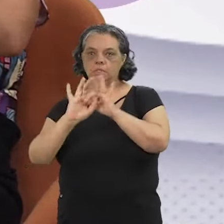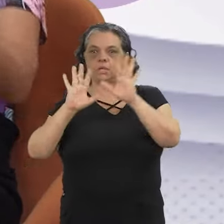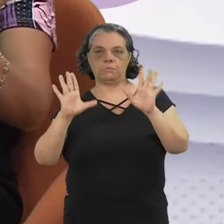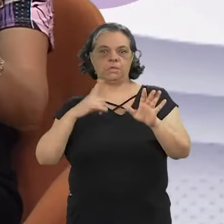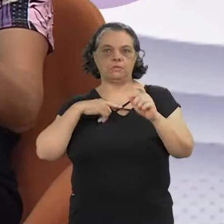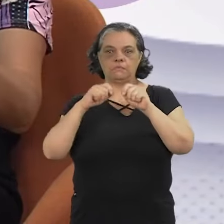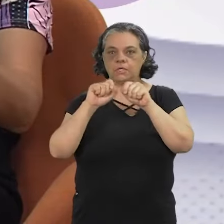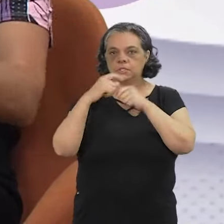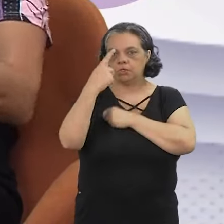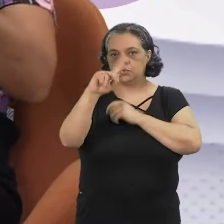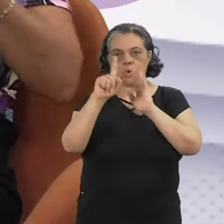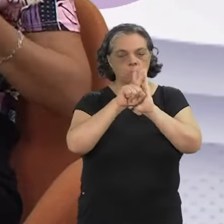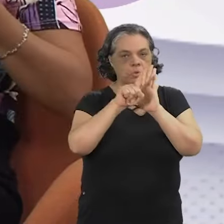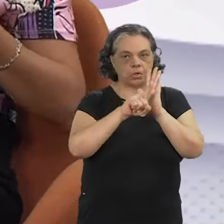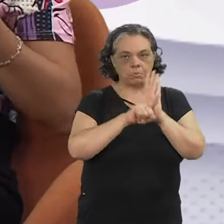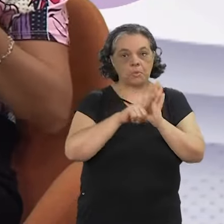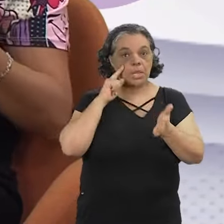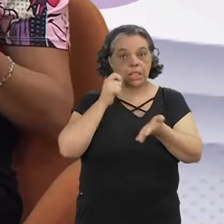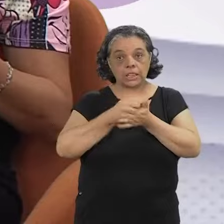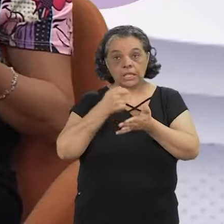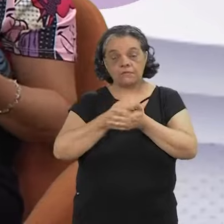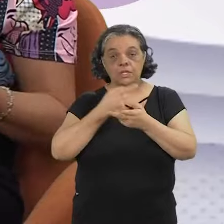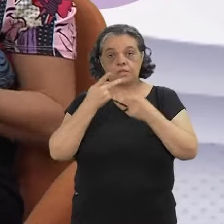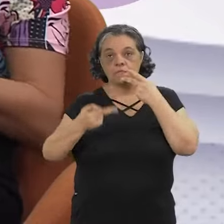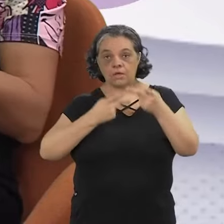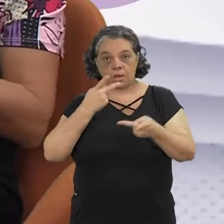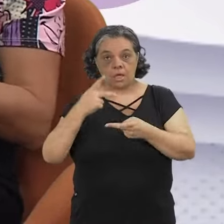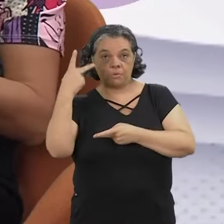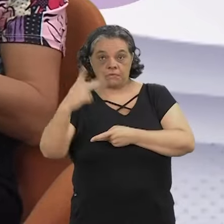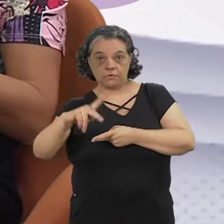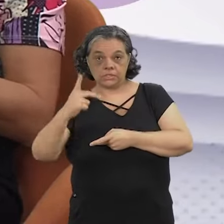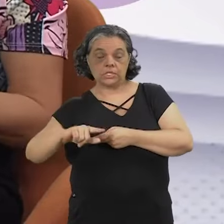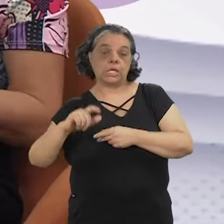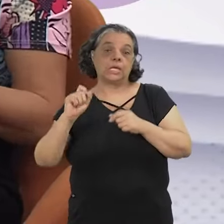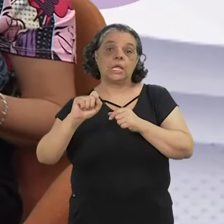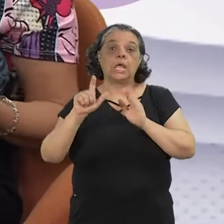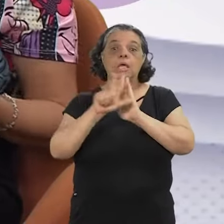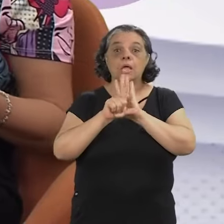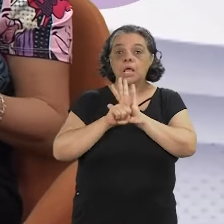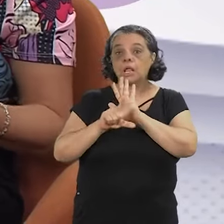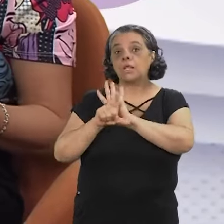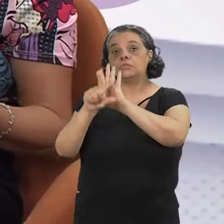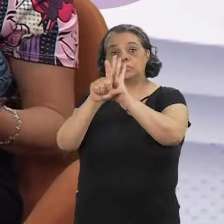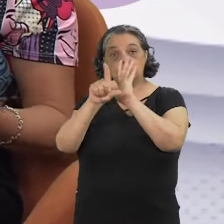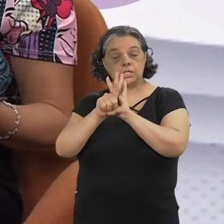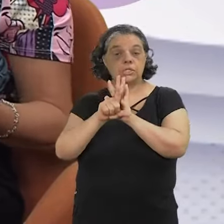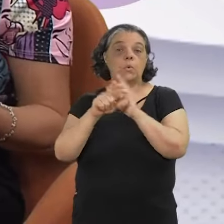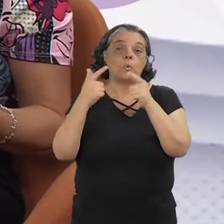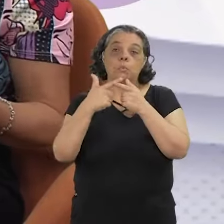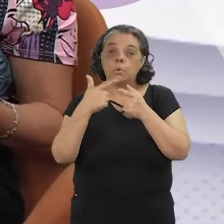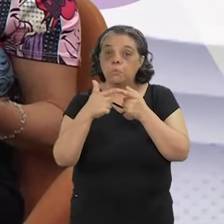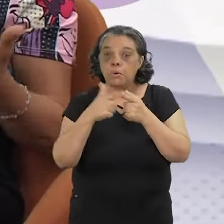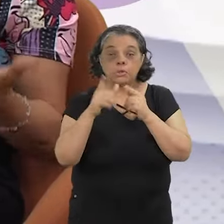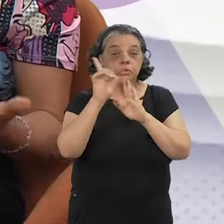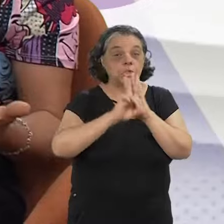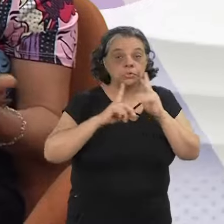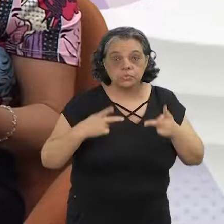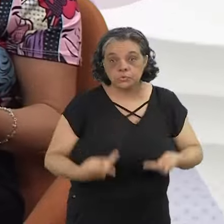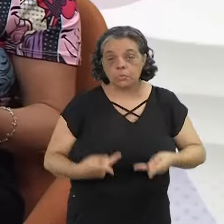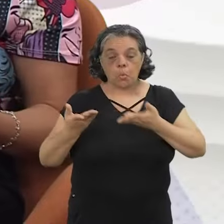a liberdade de fazer sua programação e eu tenho o dever de te dizer se aquilo feriu a legislação feriu Direitos Humanos ou se